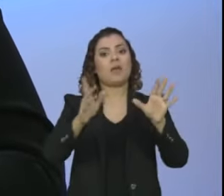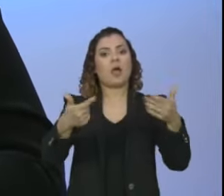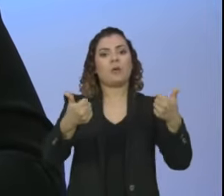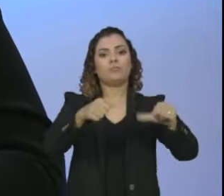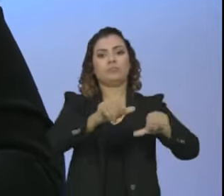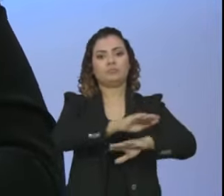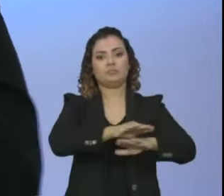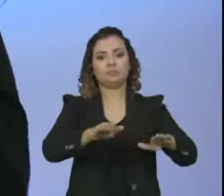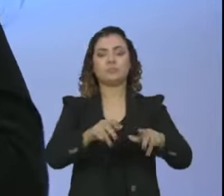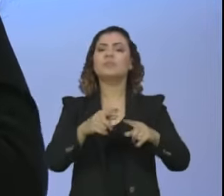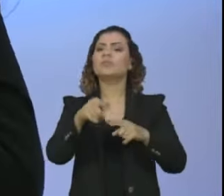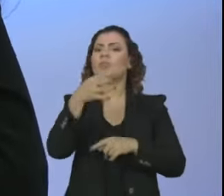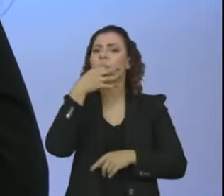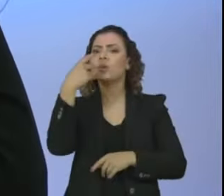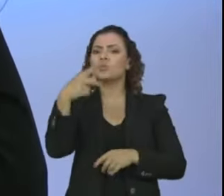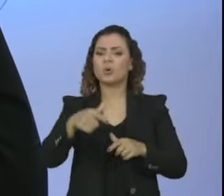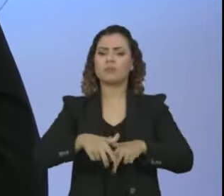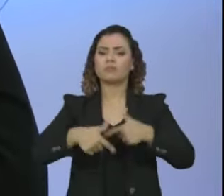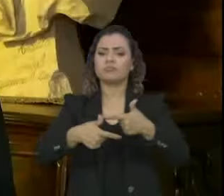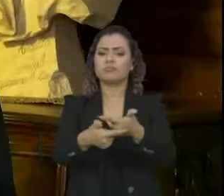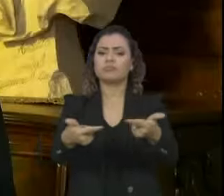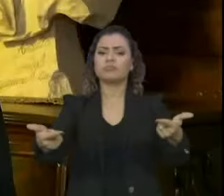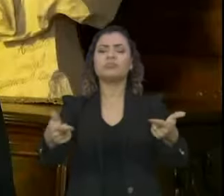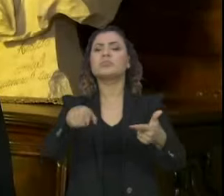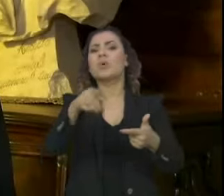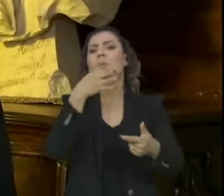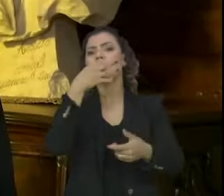acesso da população às armas